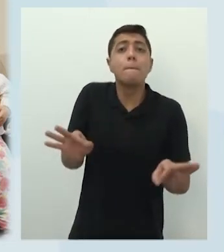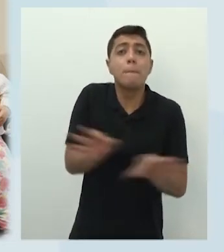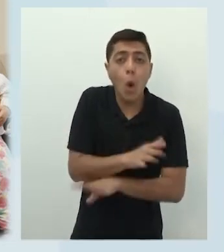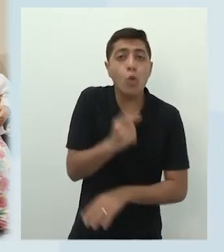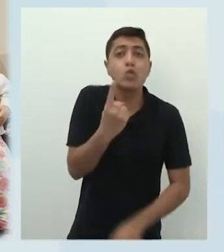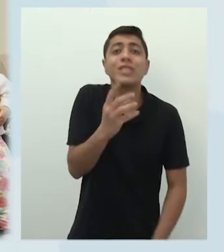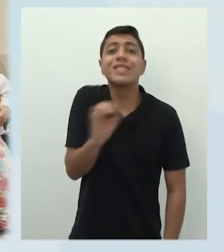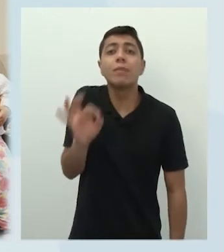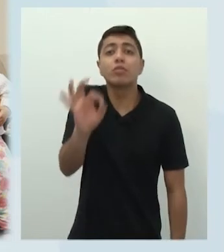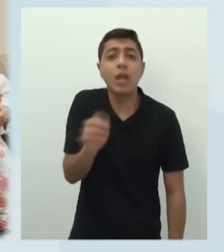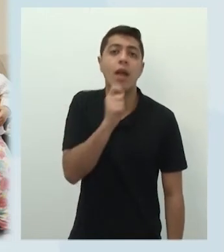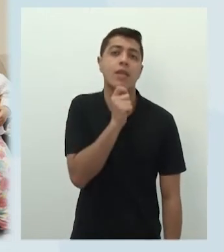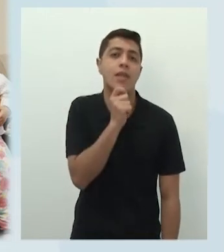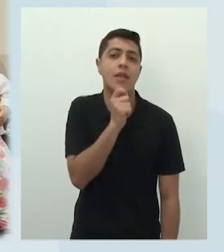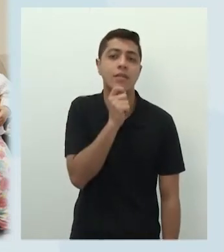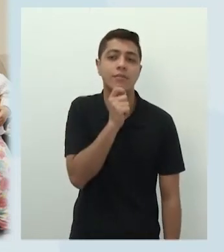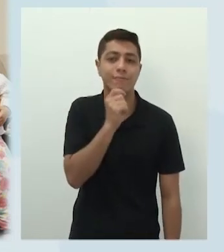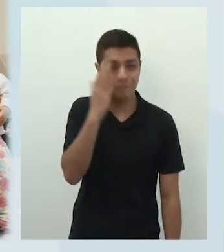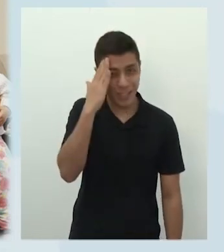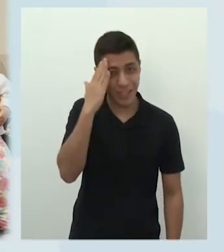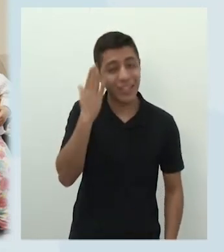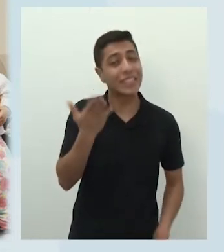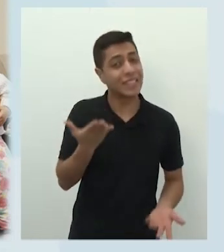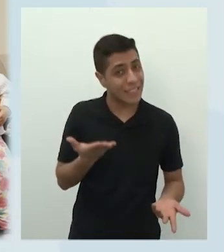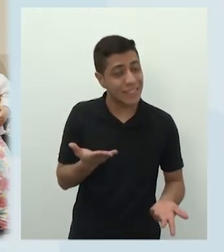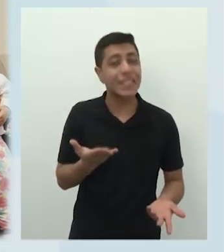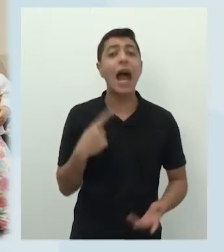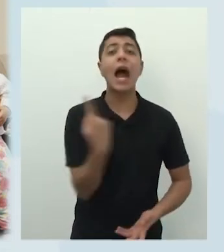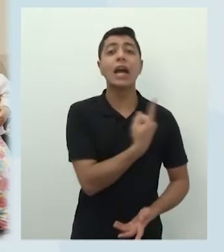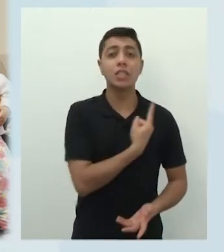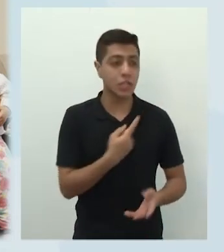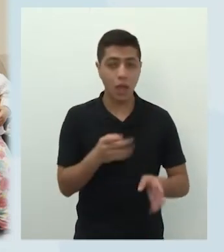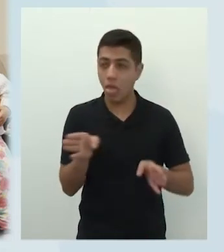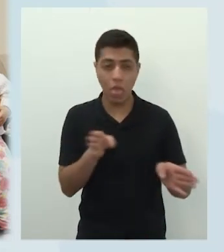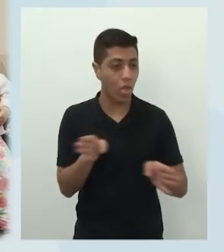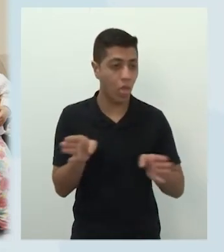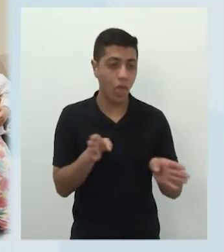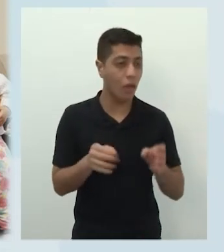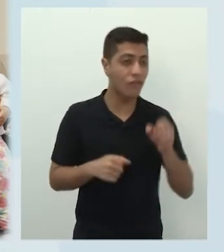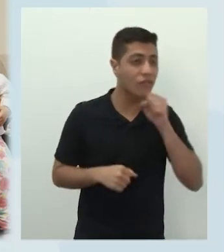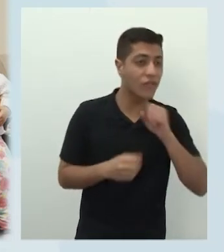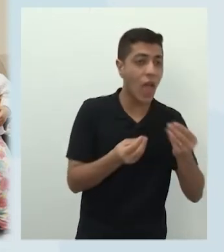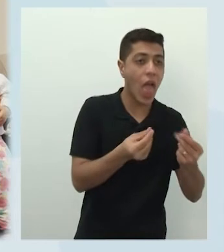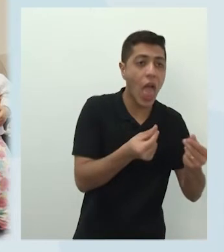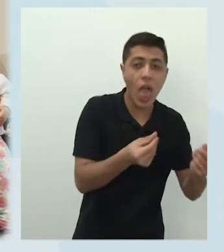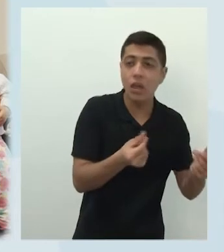e é habitual que a gente sinta um pouco de desconforto diante dessa situação.